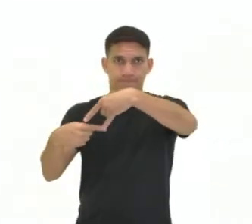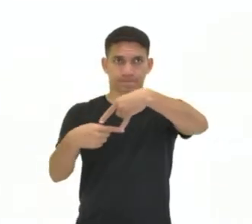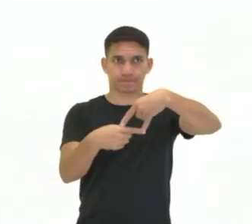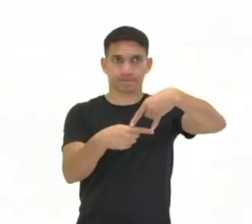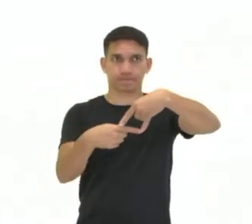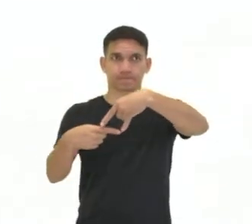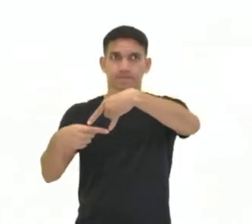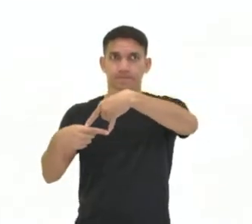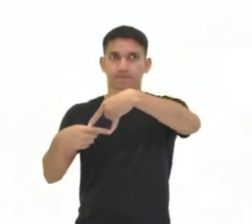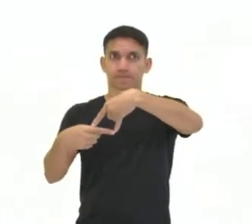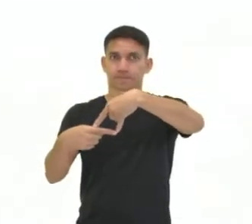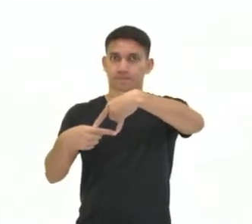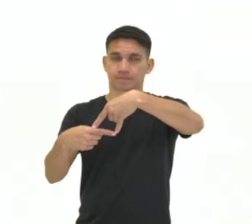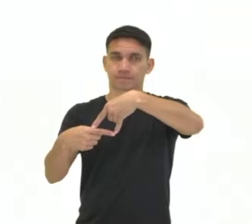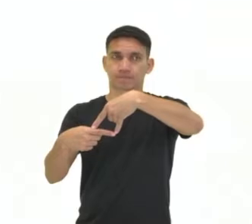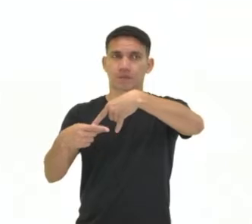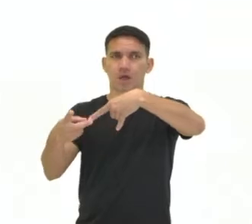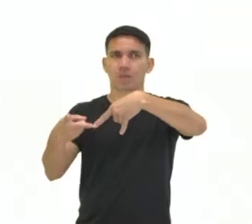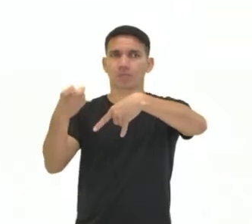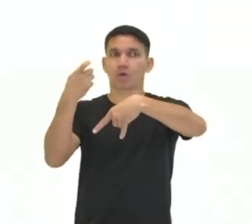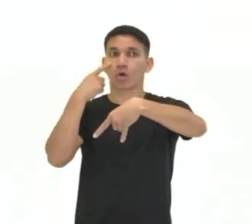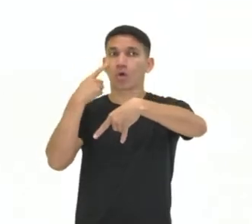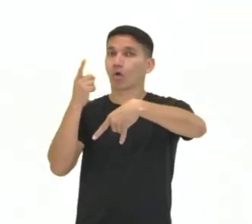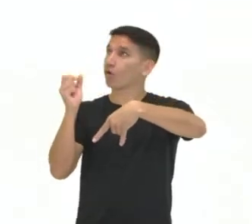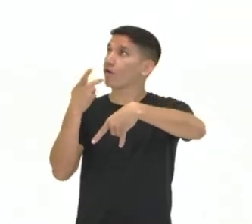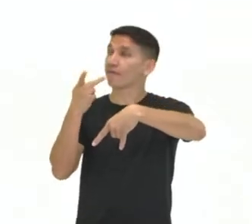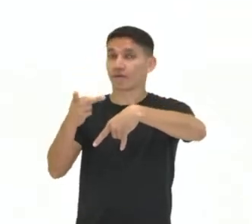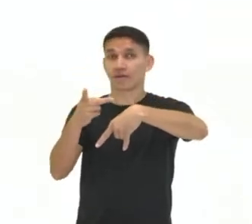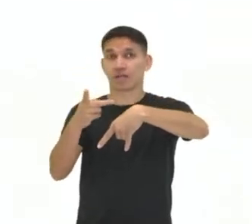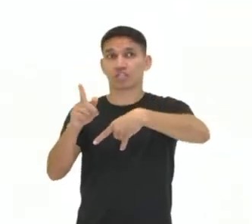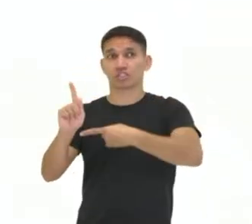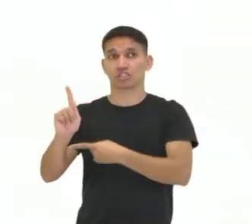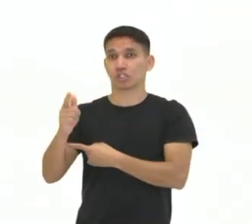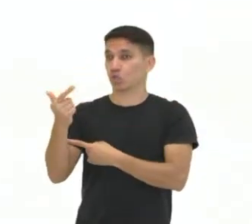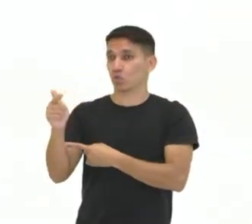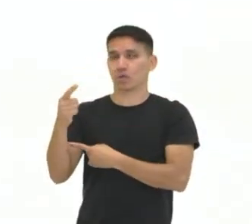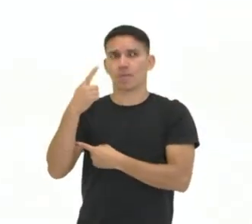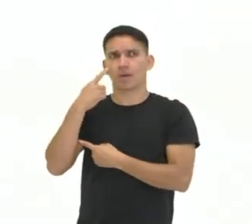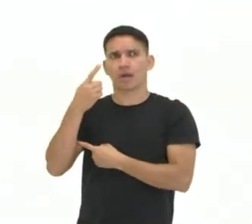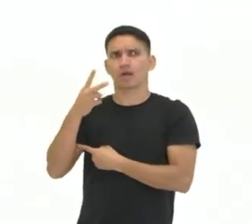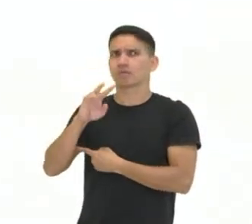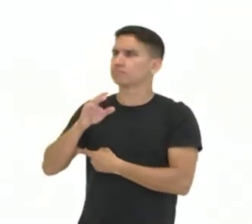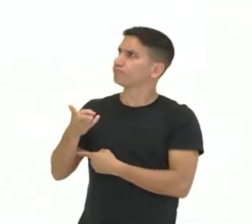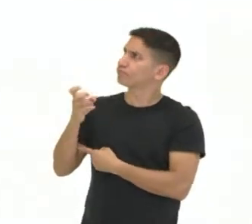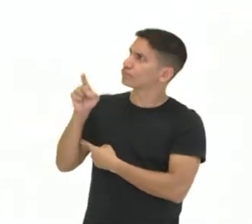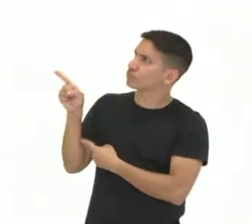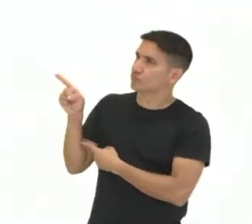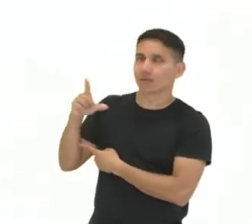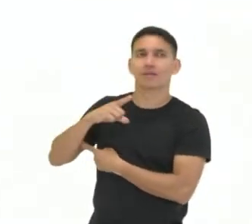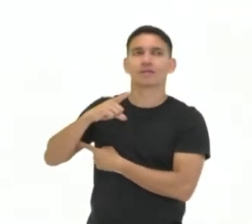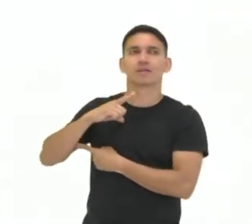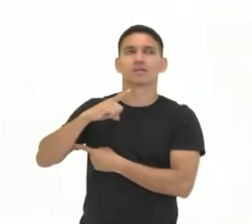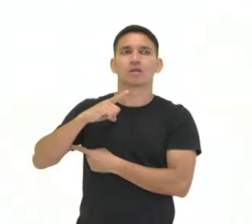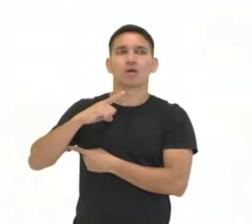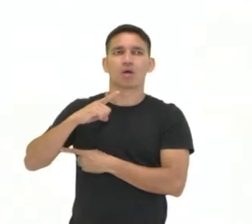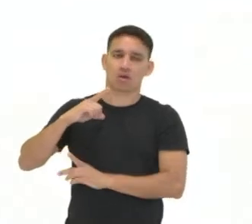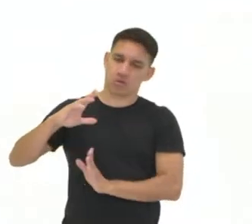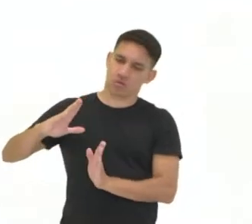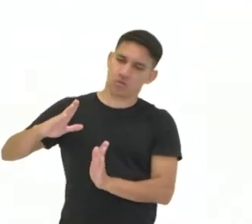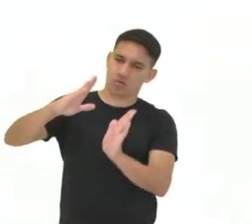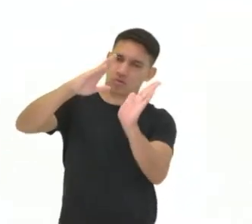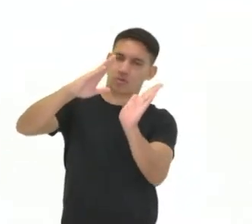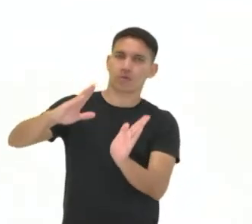os 3 trapézios. Repare que o G, eu falei que ele não tinha lados paralelos. Mas se você olhar bem, esse lado aqui